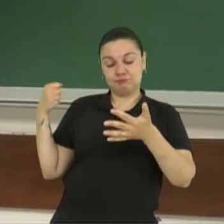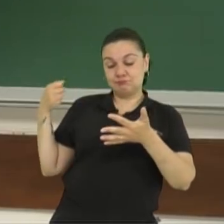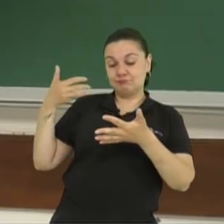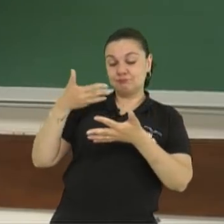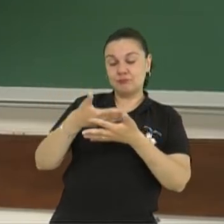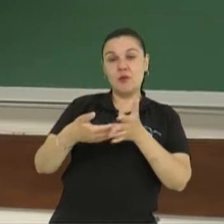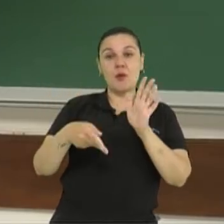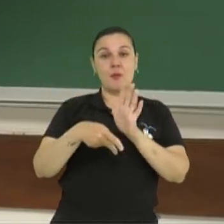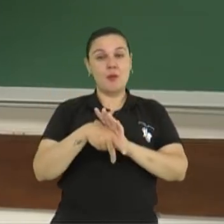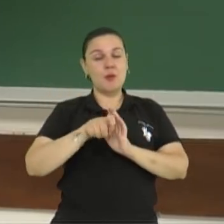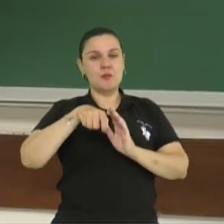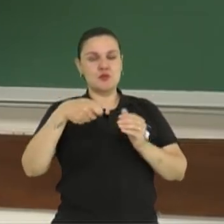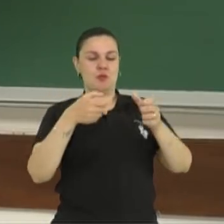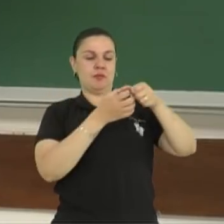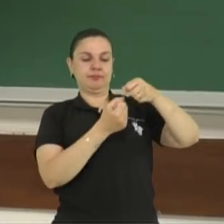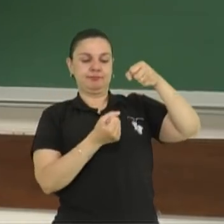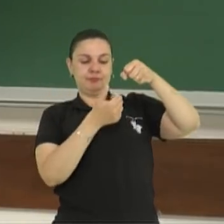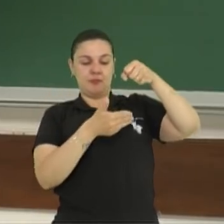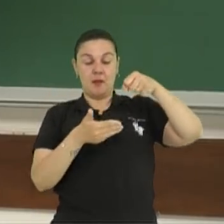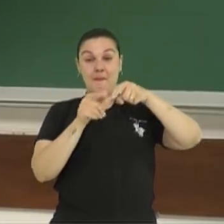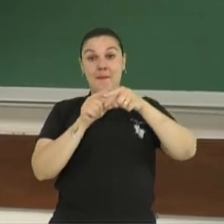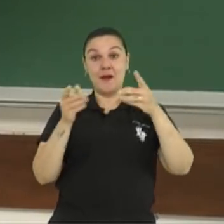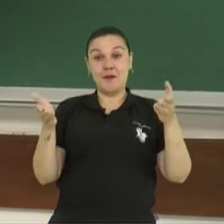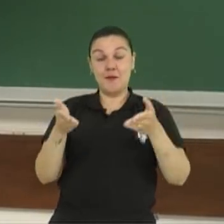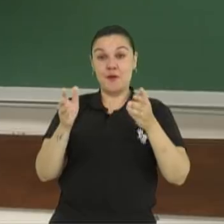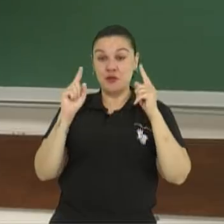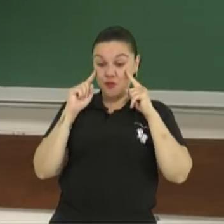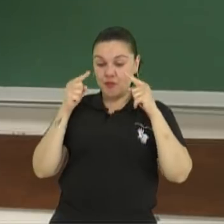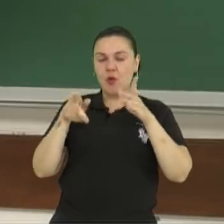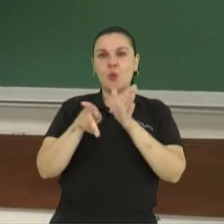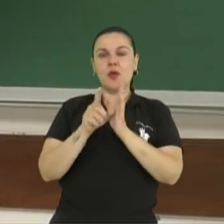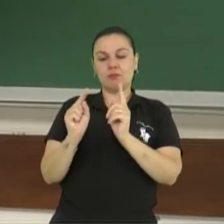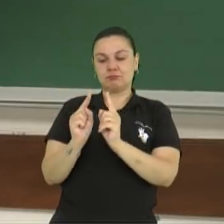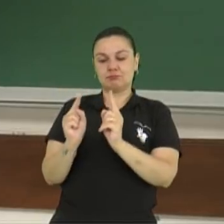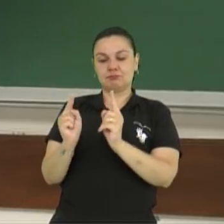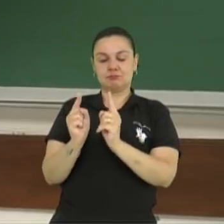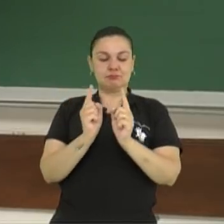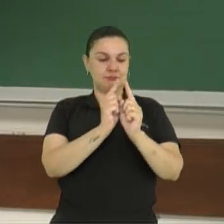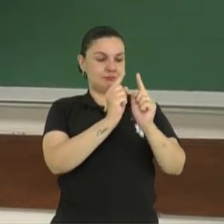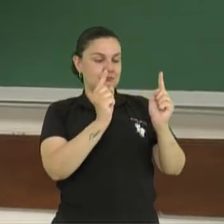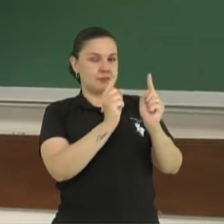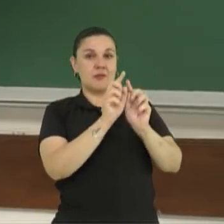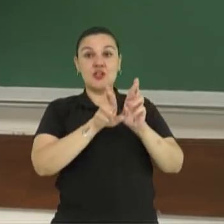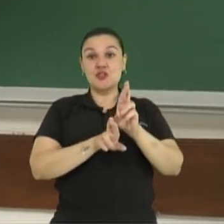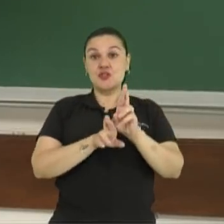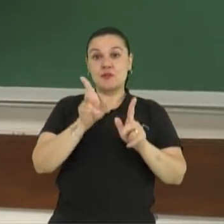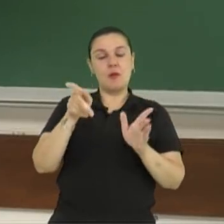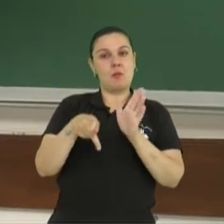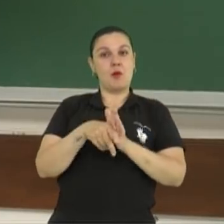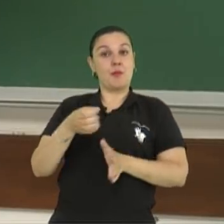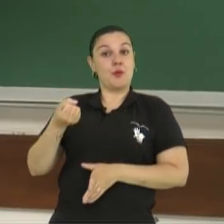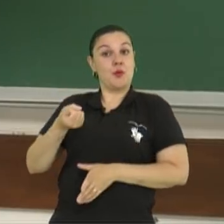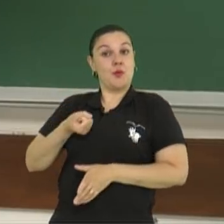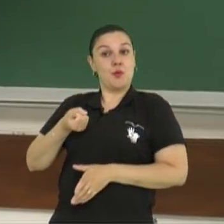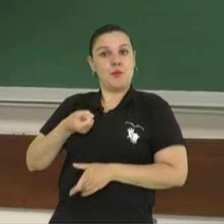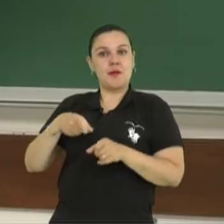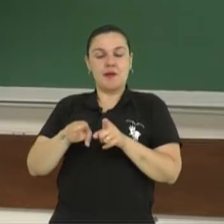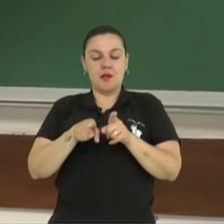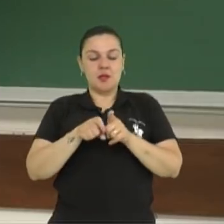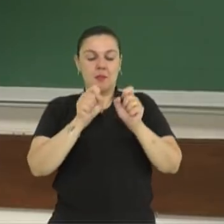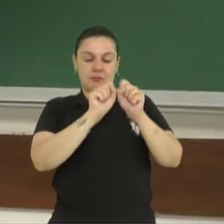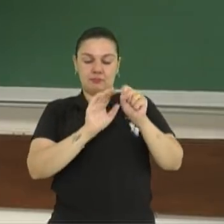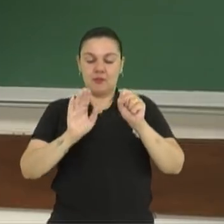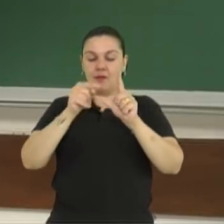ali da cartografia, mas nós vamos focar nas escalas, tá? Diferenciar escala numérica e escala gráfica